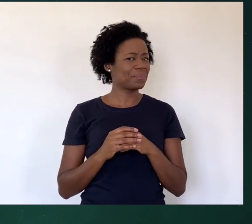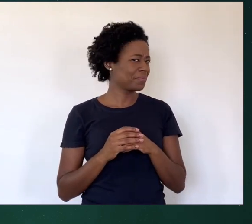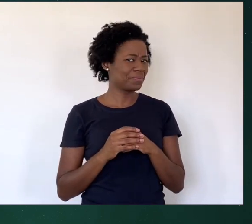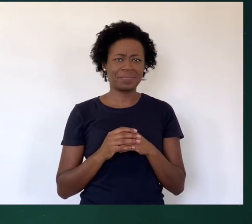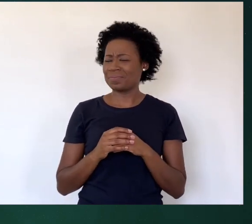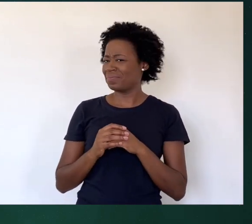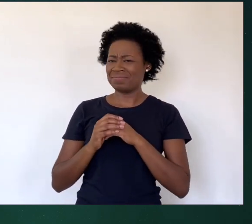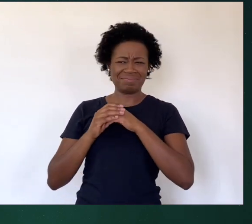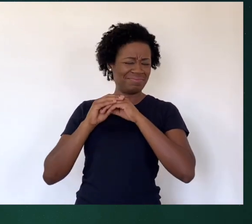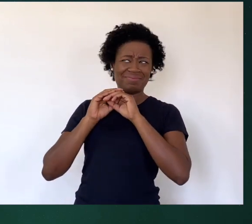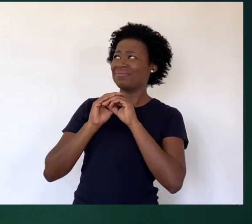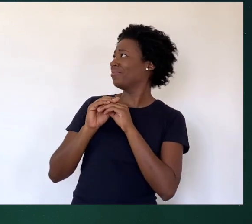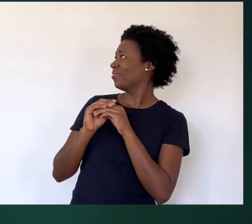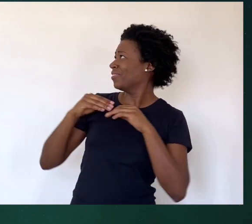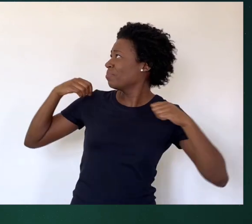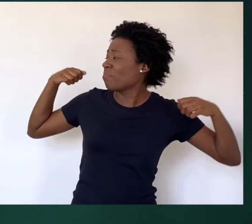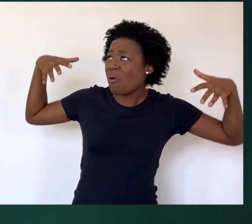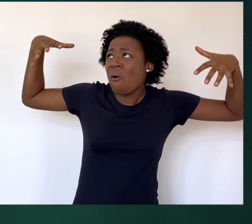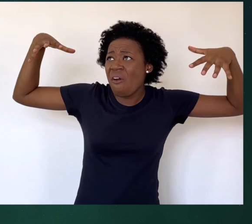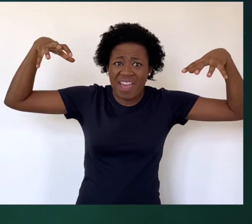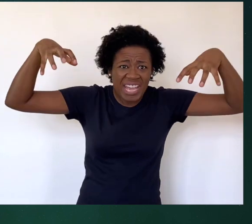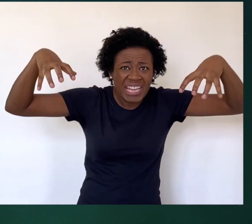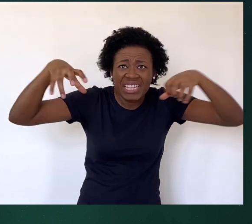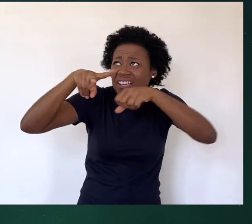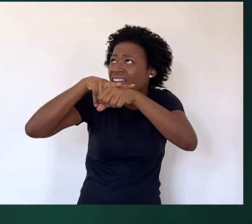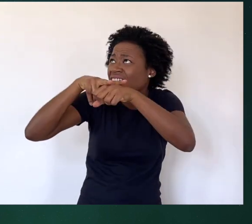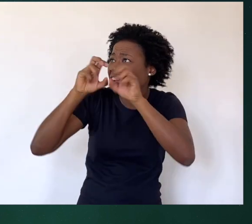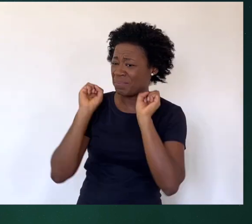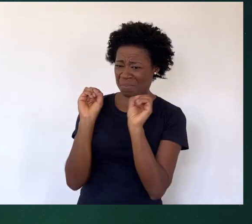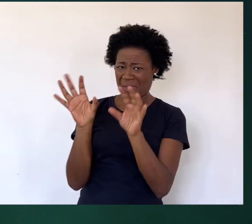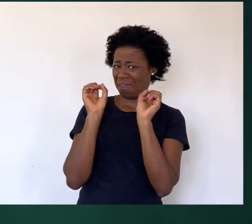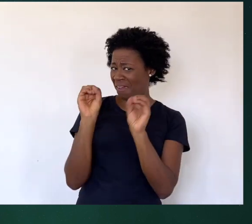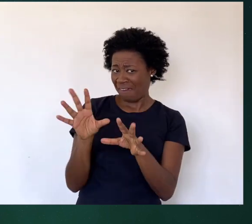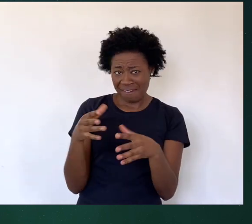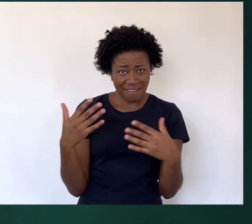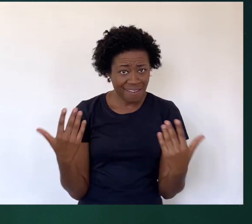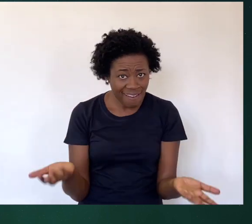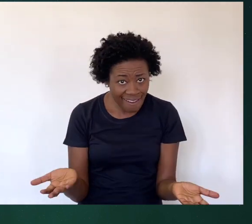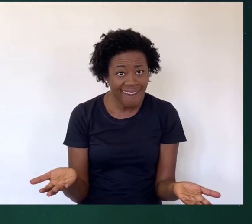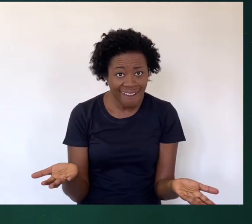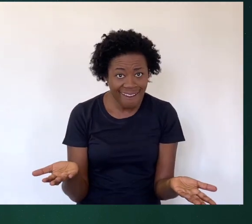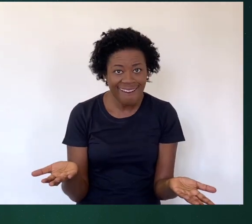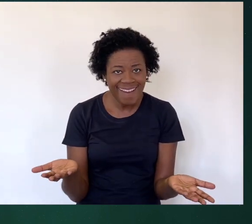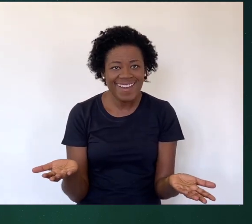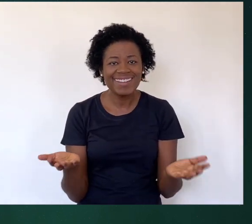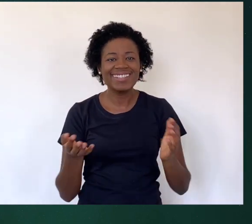Vai embora, grande monstro verde.